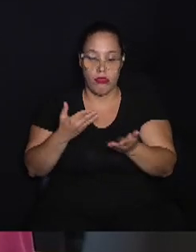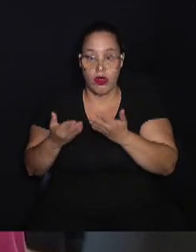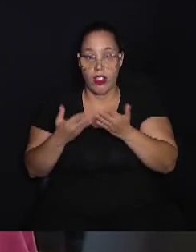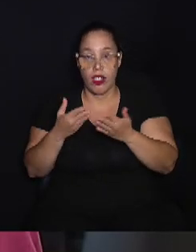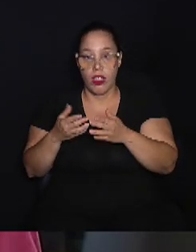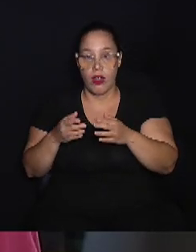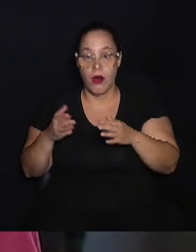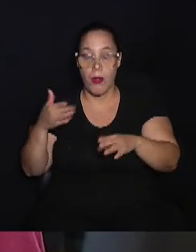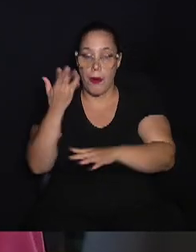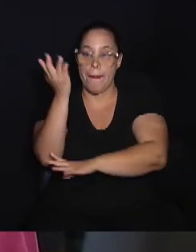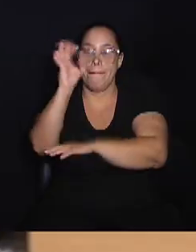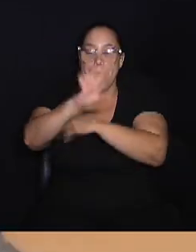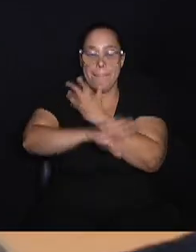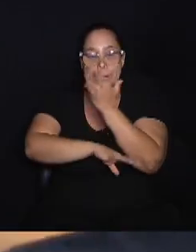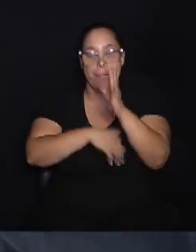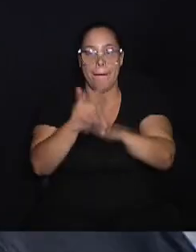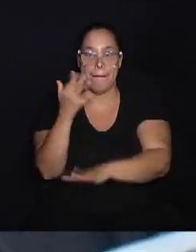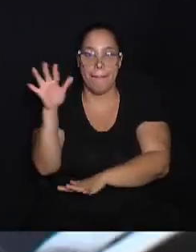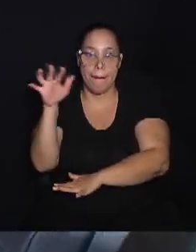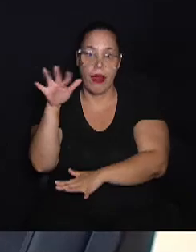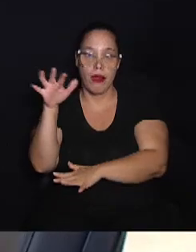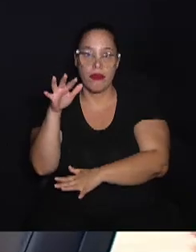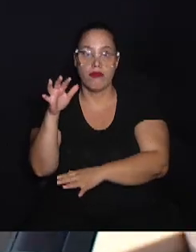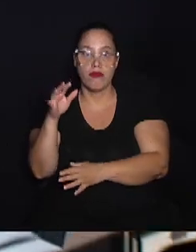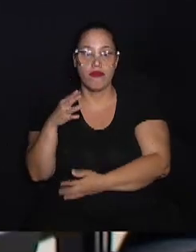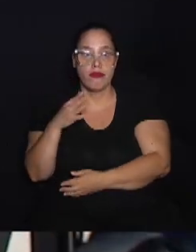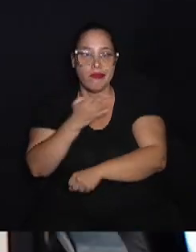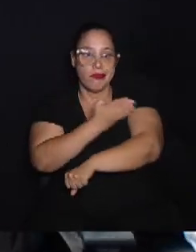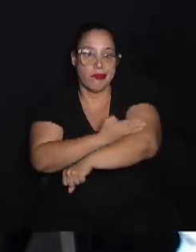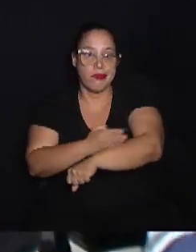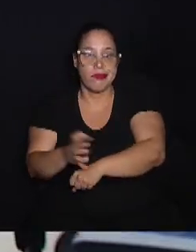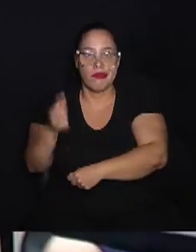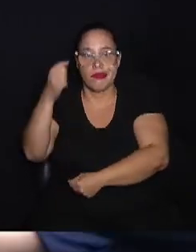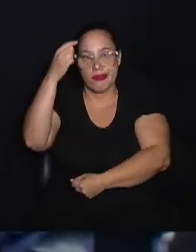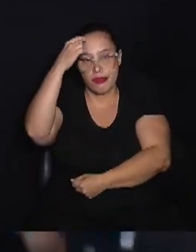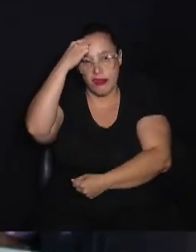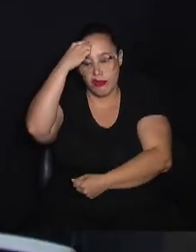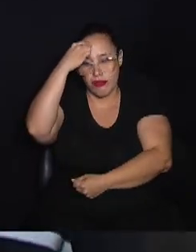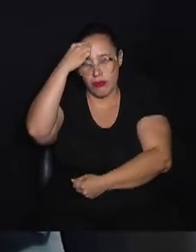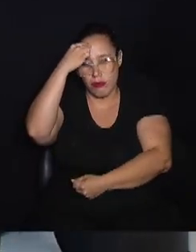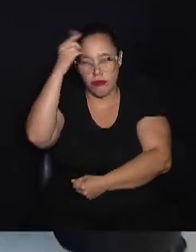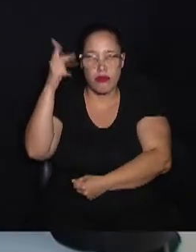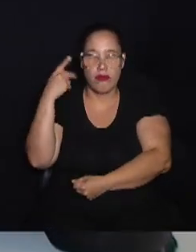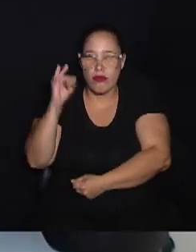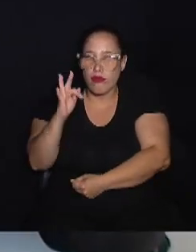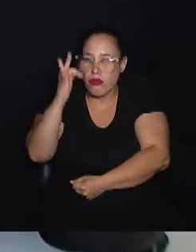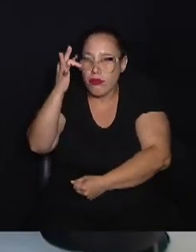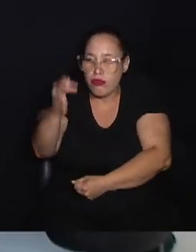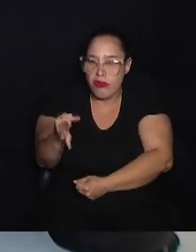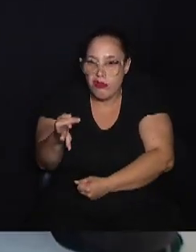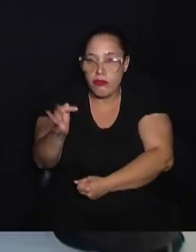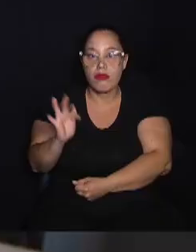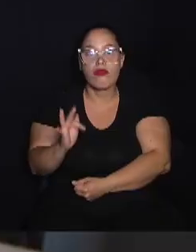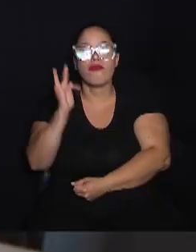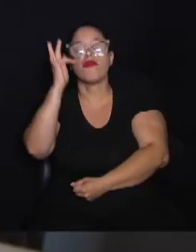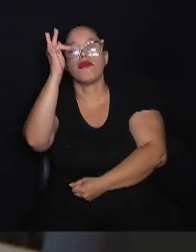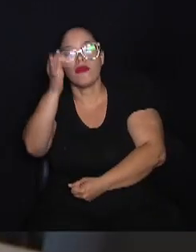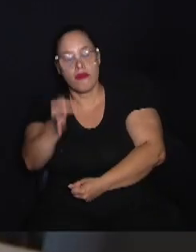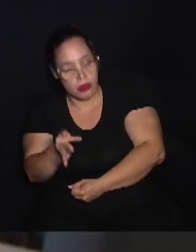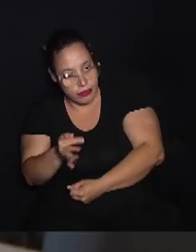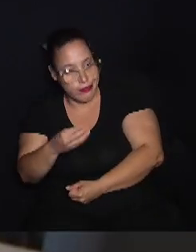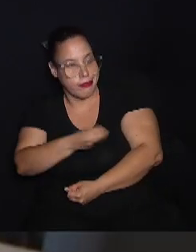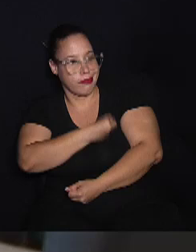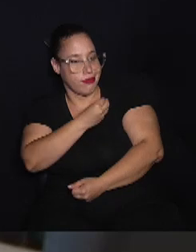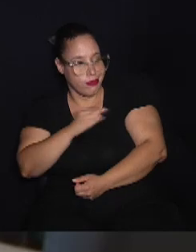parques como eles são acostumados né isso traz mais consciência política para eles futuramente isso mais futuramente né pra vida